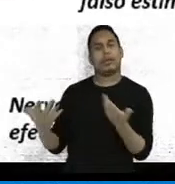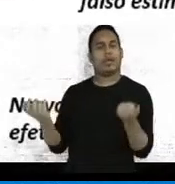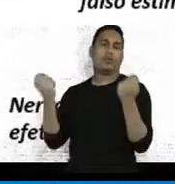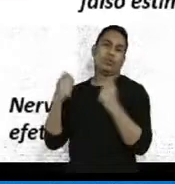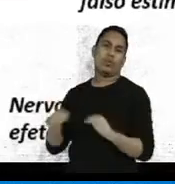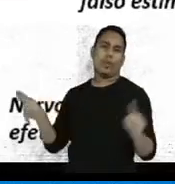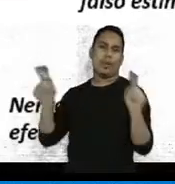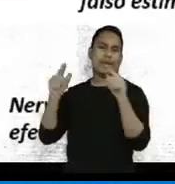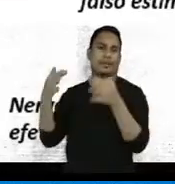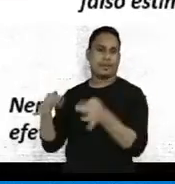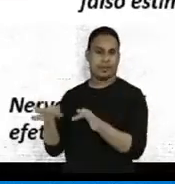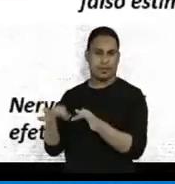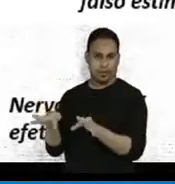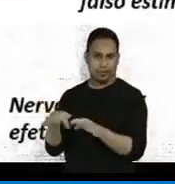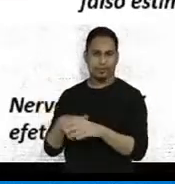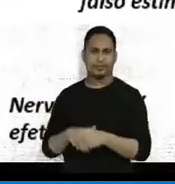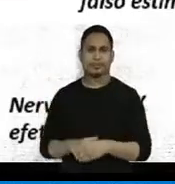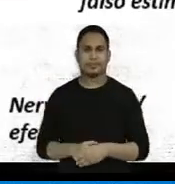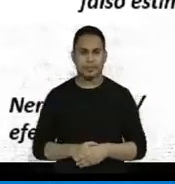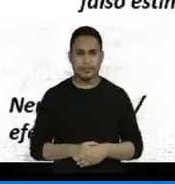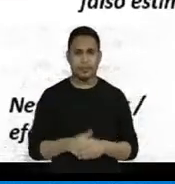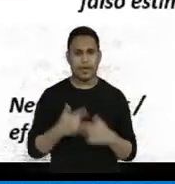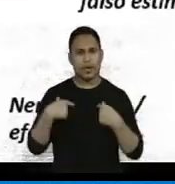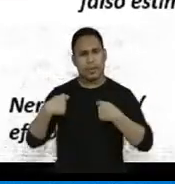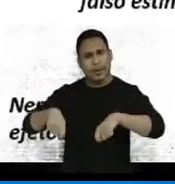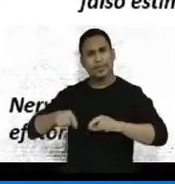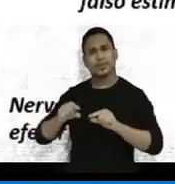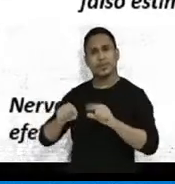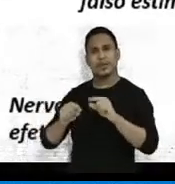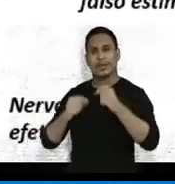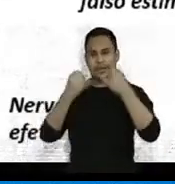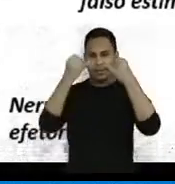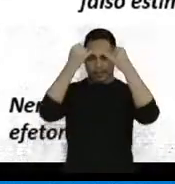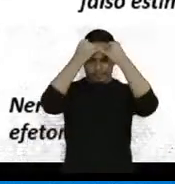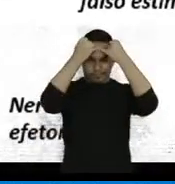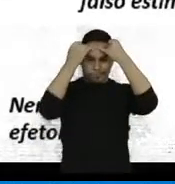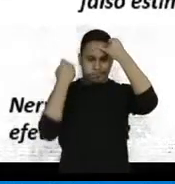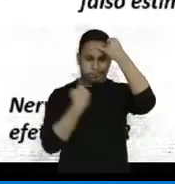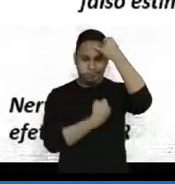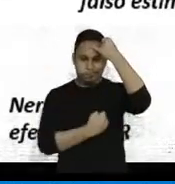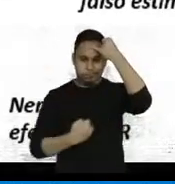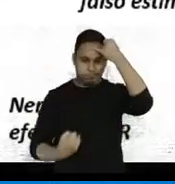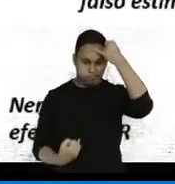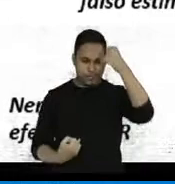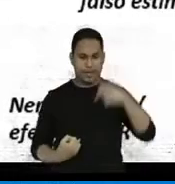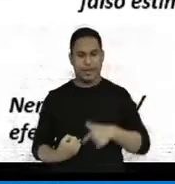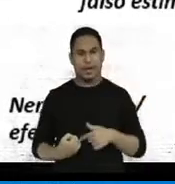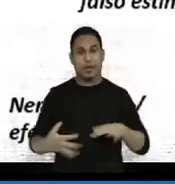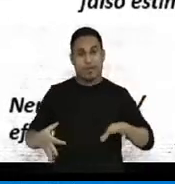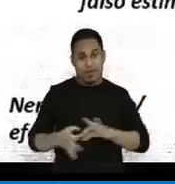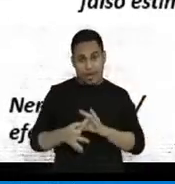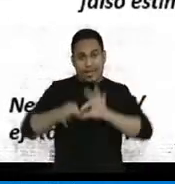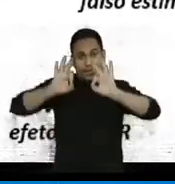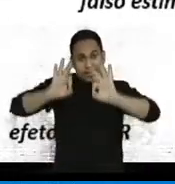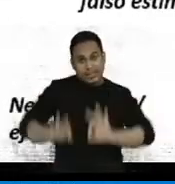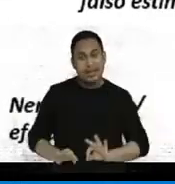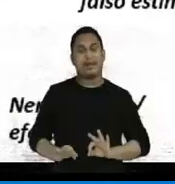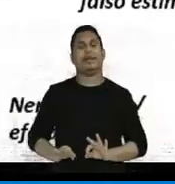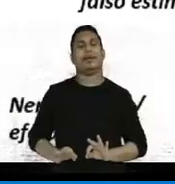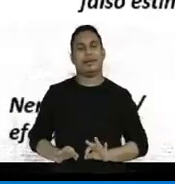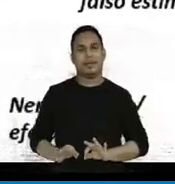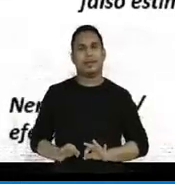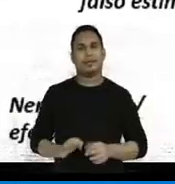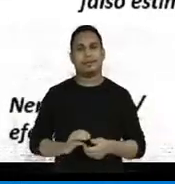refazer a conexão entre a periferia, entre o meu cotovelo, o meu ombro, o meu braço e o meu cérebro. E a gente faz